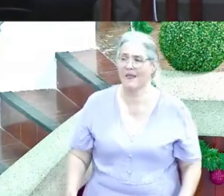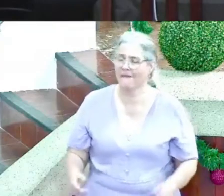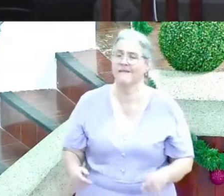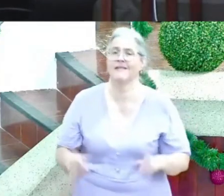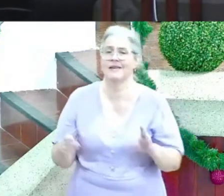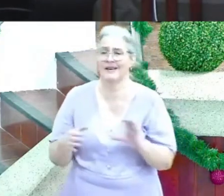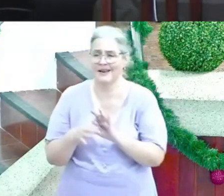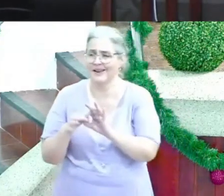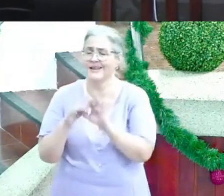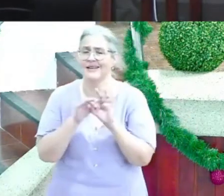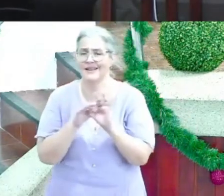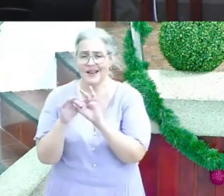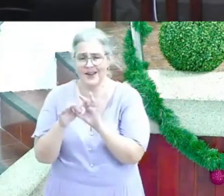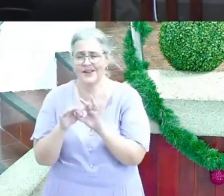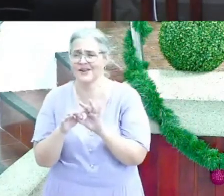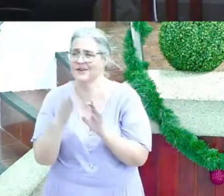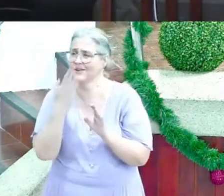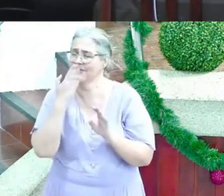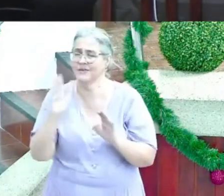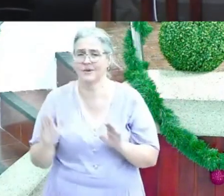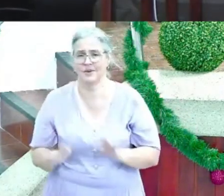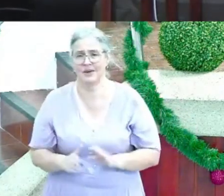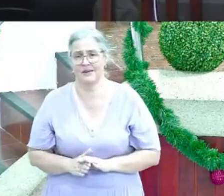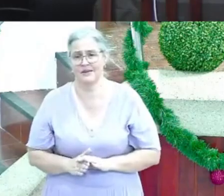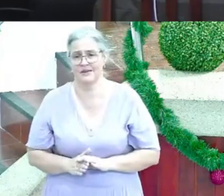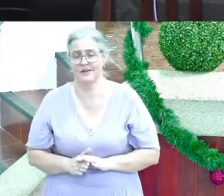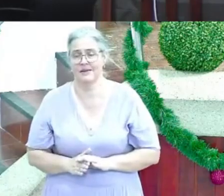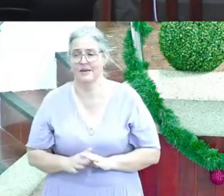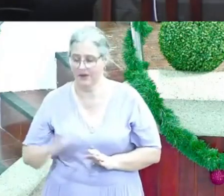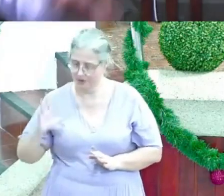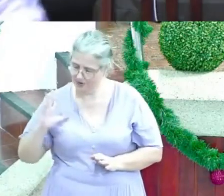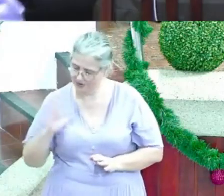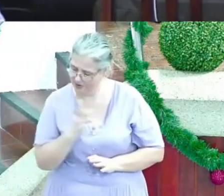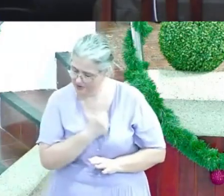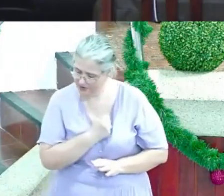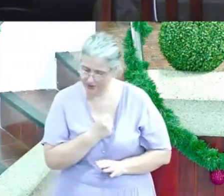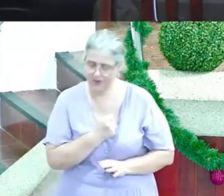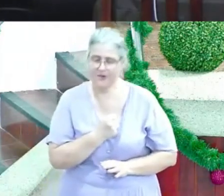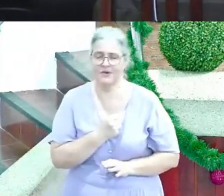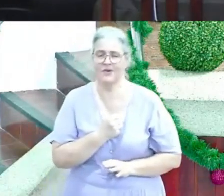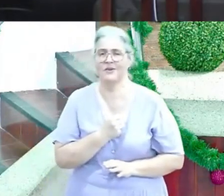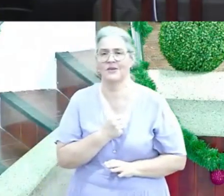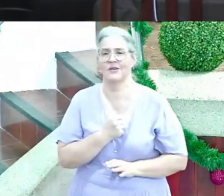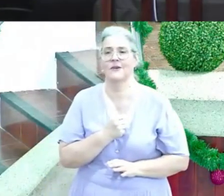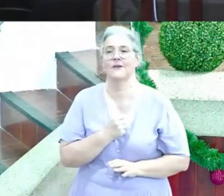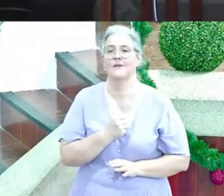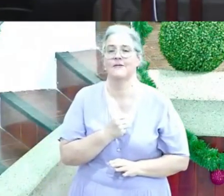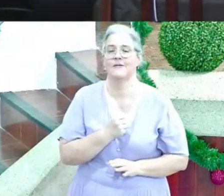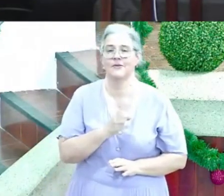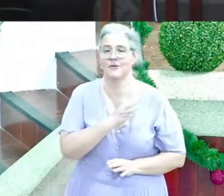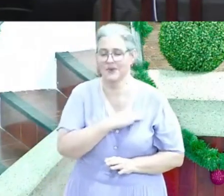Recordem-se das minhas promessas, do Redentor, do Messias prometido, do Deus